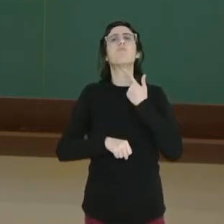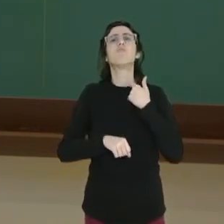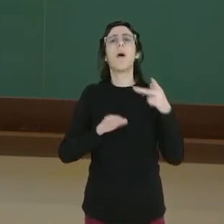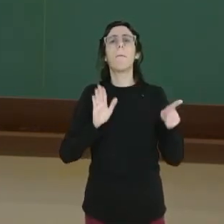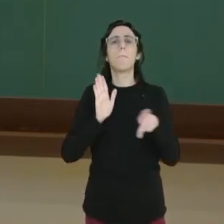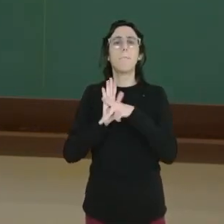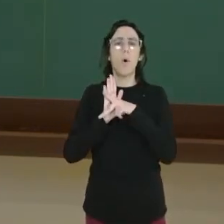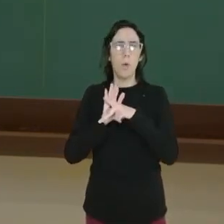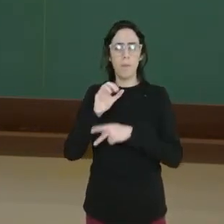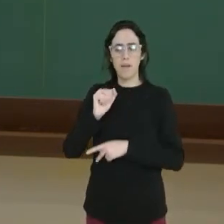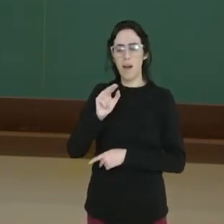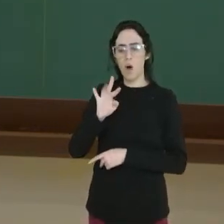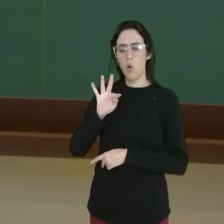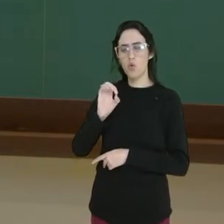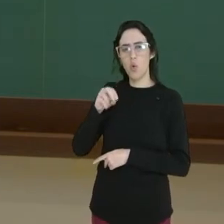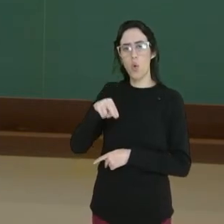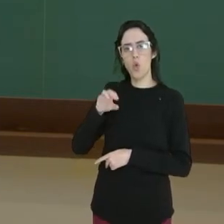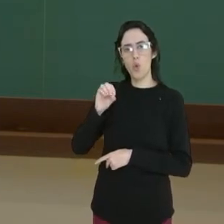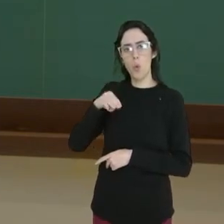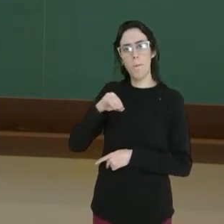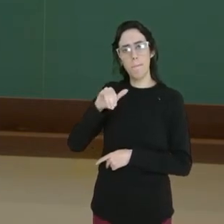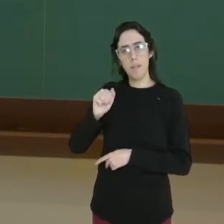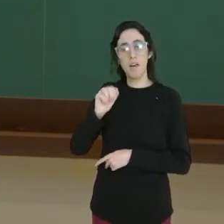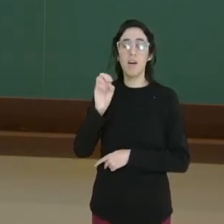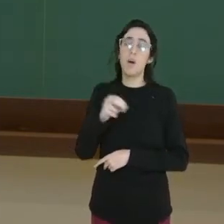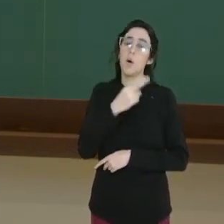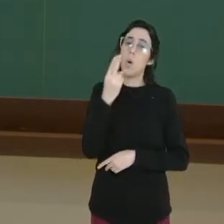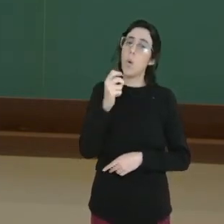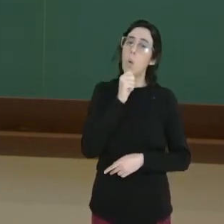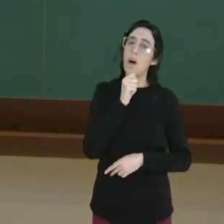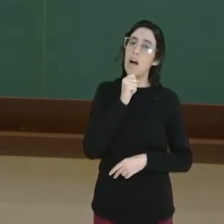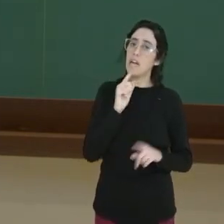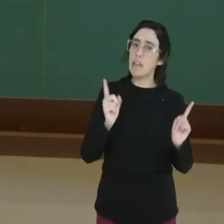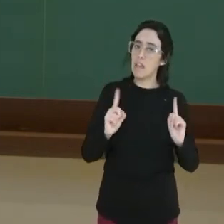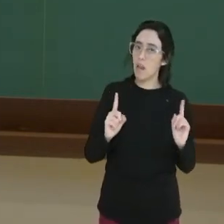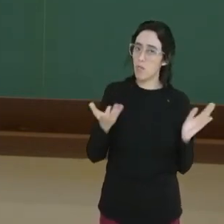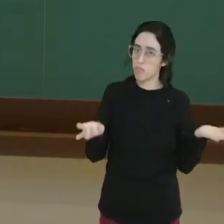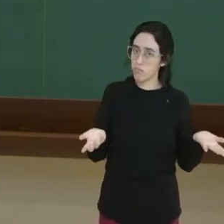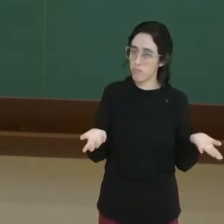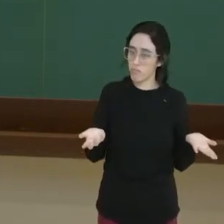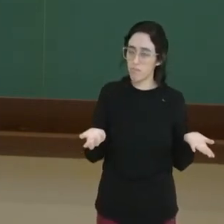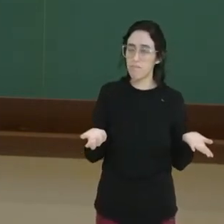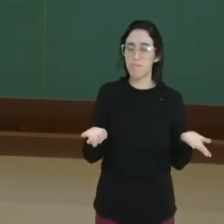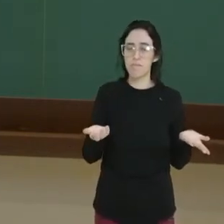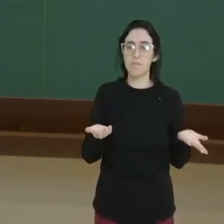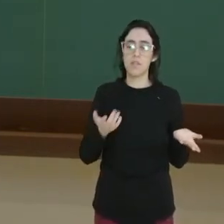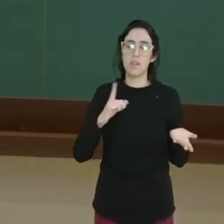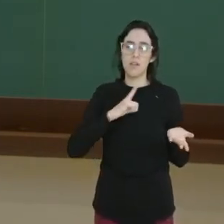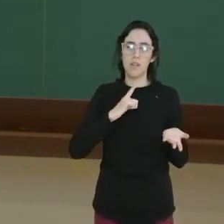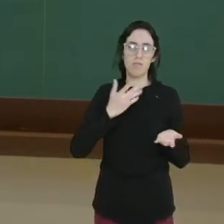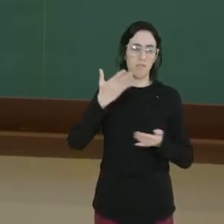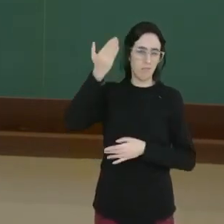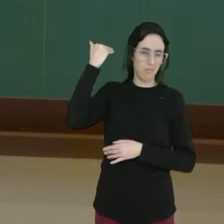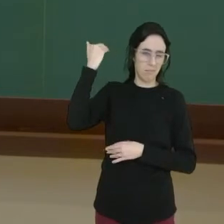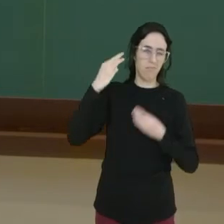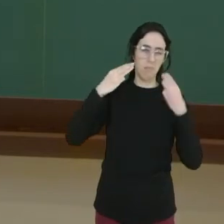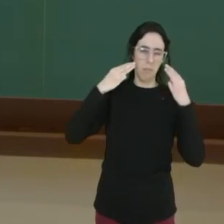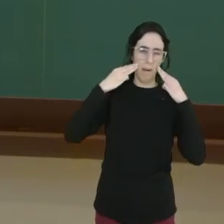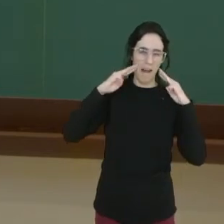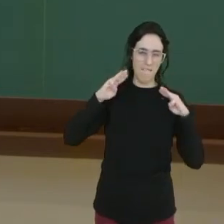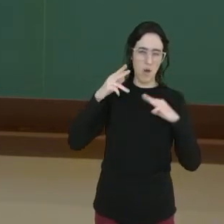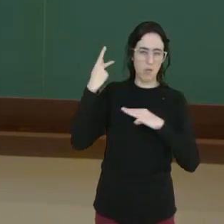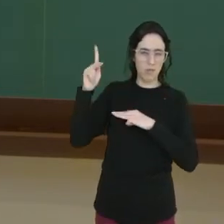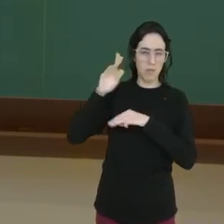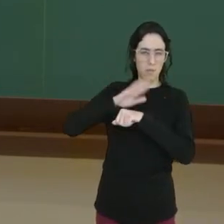defendiam? Ou isso ainda continua como um ideal a ser alcançado? No contexto de Maquiavel, se defendia